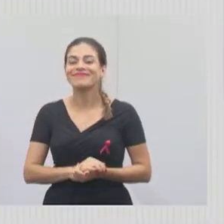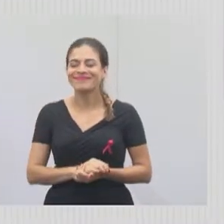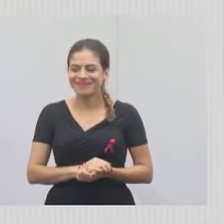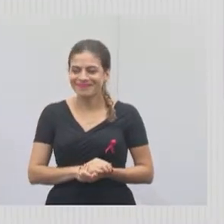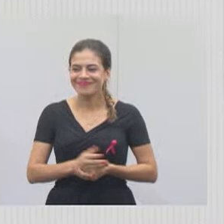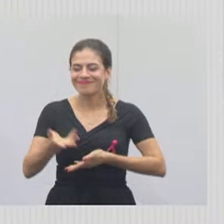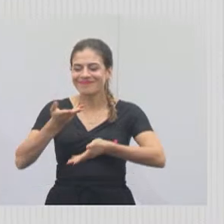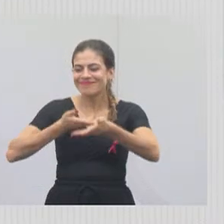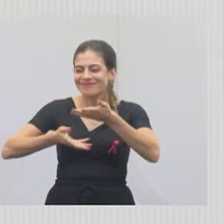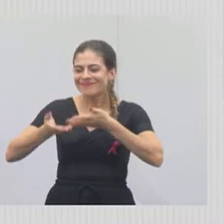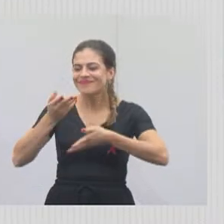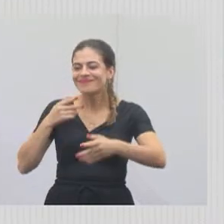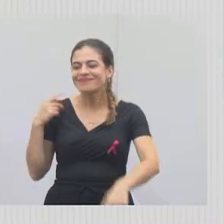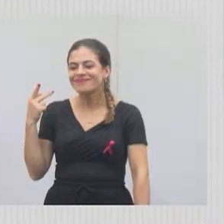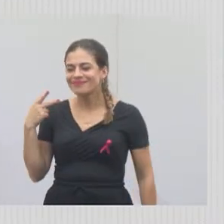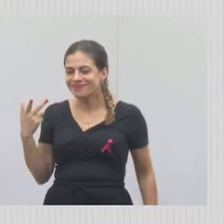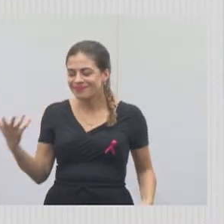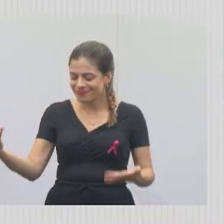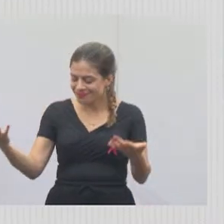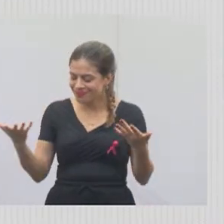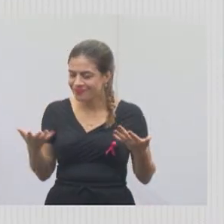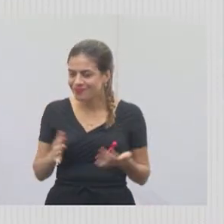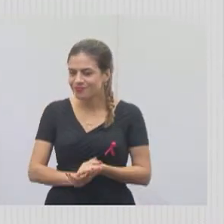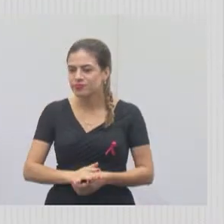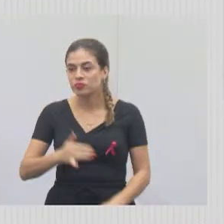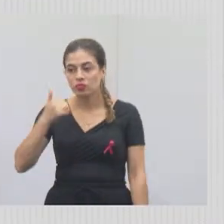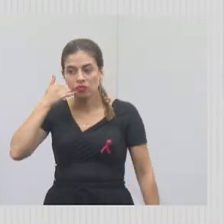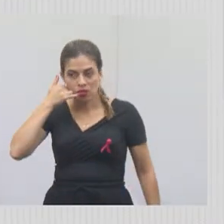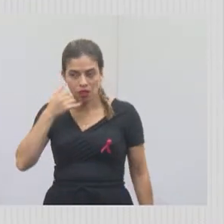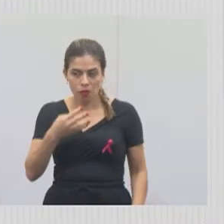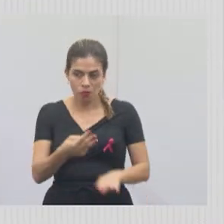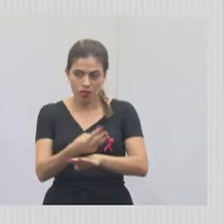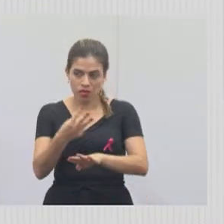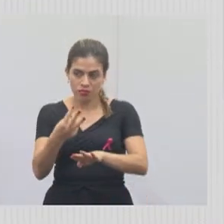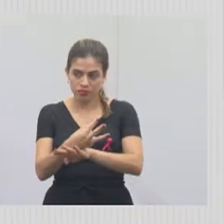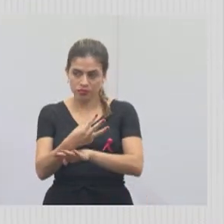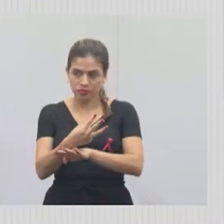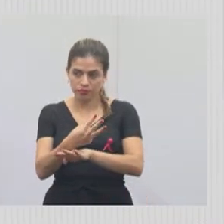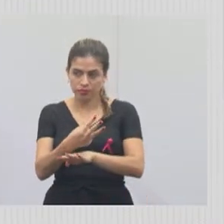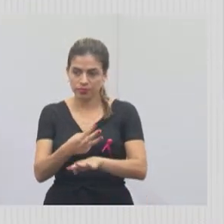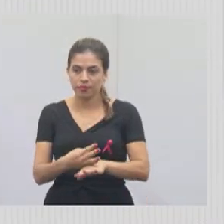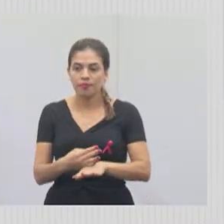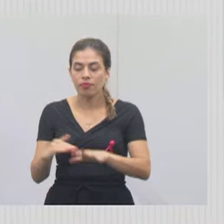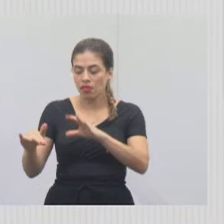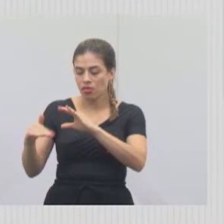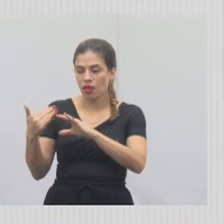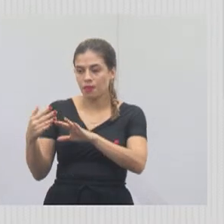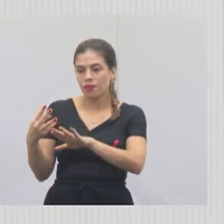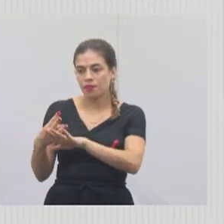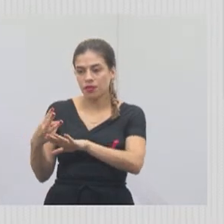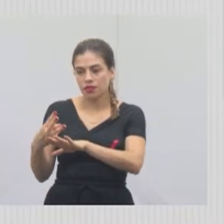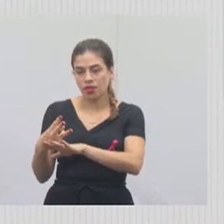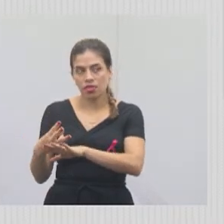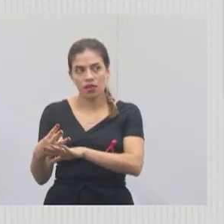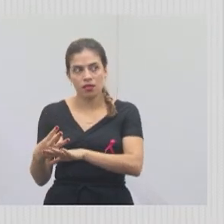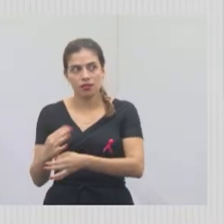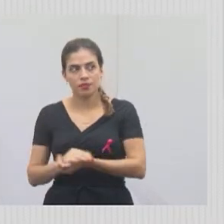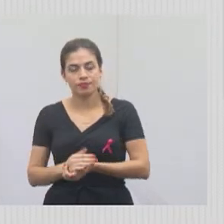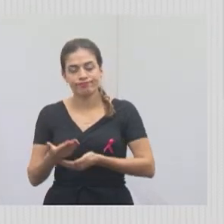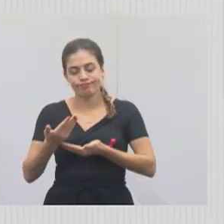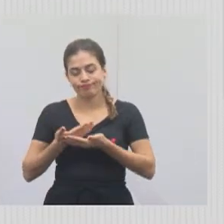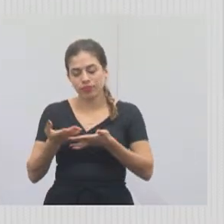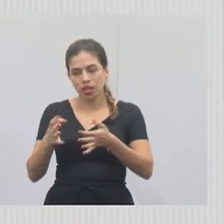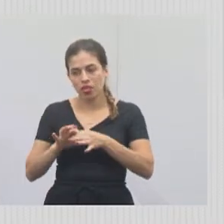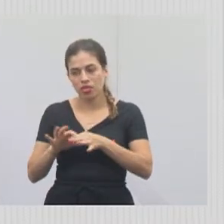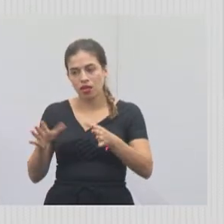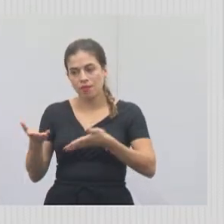estamos à disposição, né? Estamos aí com o celular, com o WhatsApp, mande o teu WhatsApp para esse vereador, que estará sempre